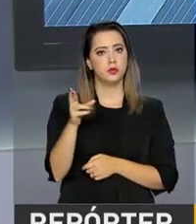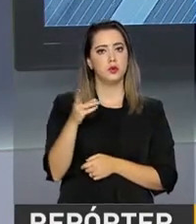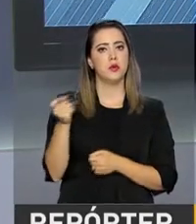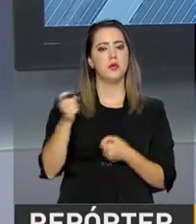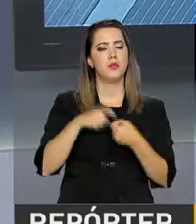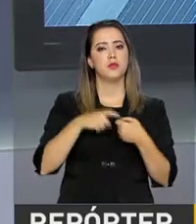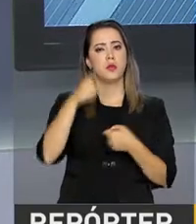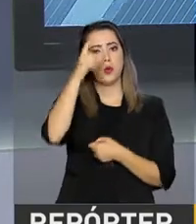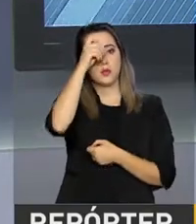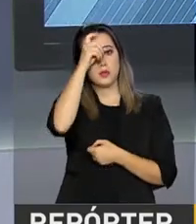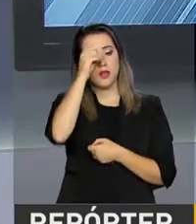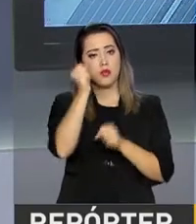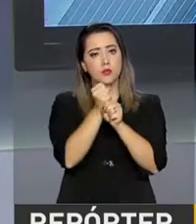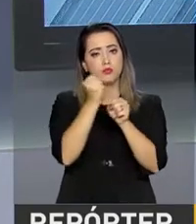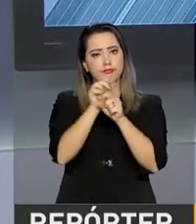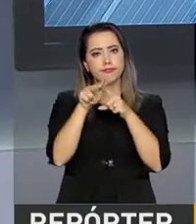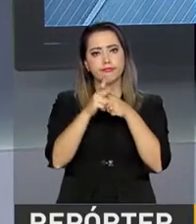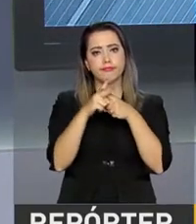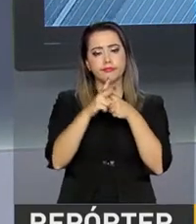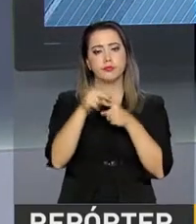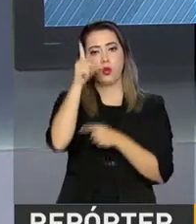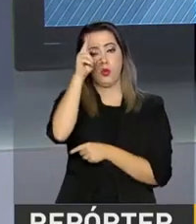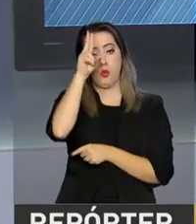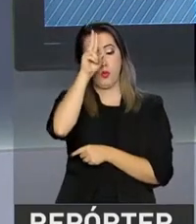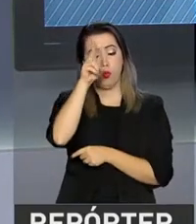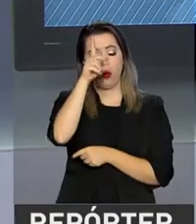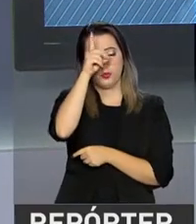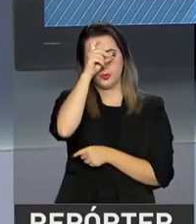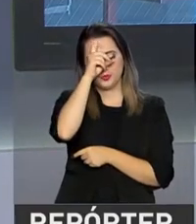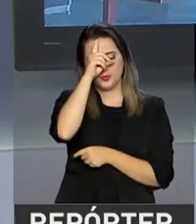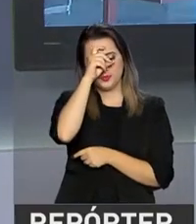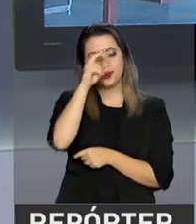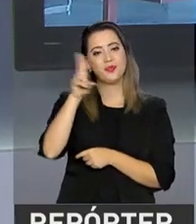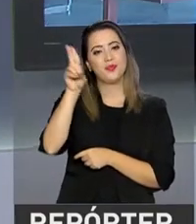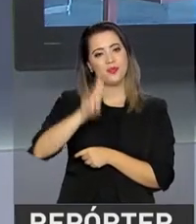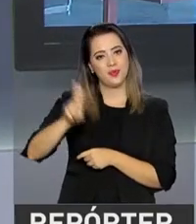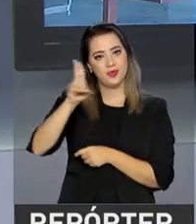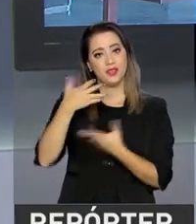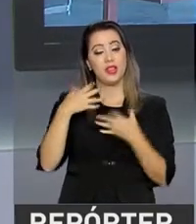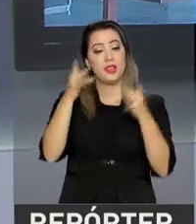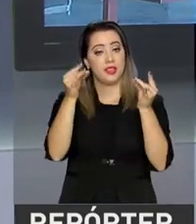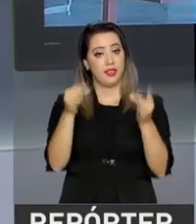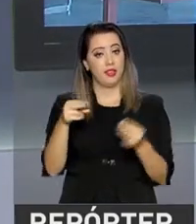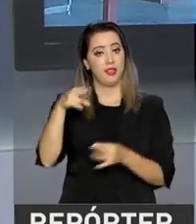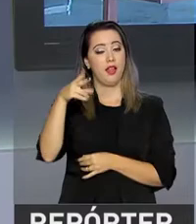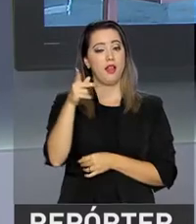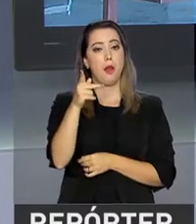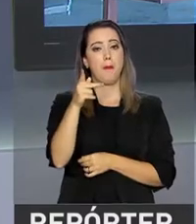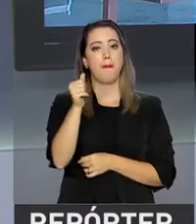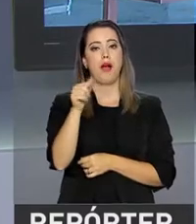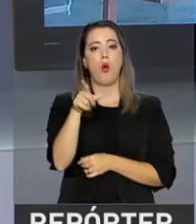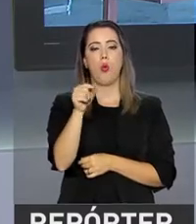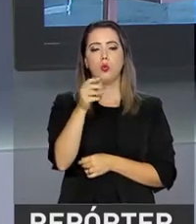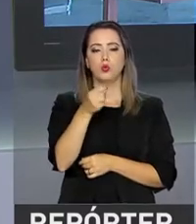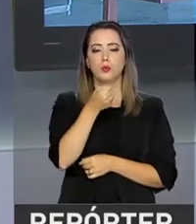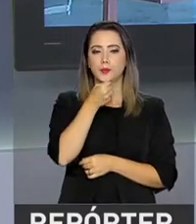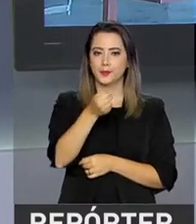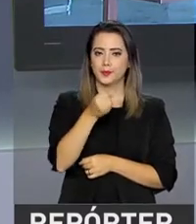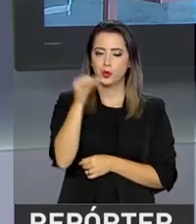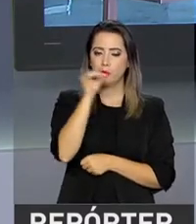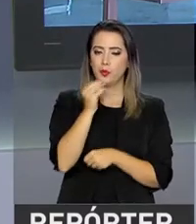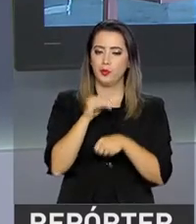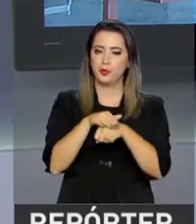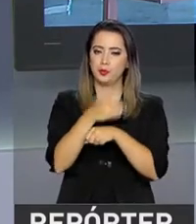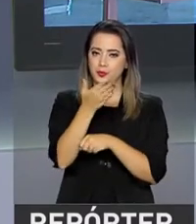reestruturar hospitais universitários quem tem os detalhes sobre esse dinheiro ao repórter paulo la sálvia olá paulo boa noite pra